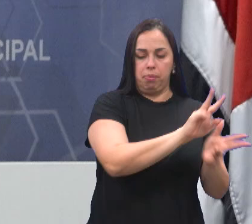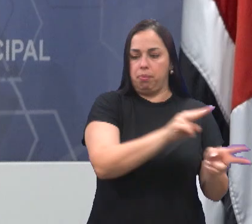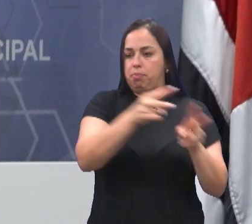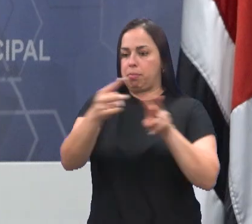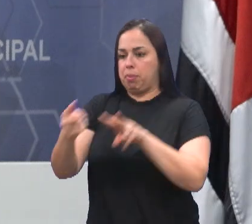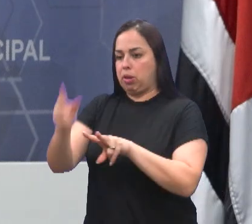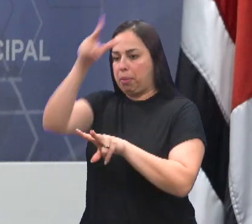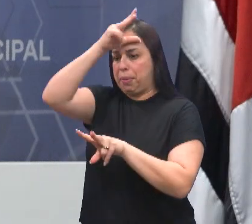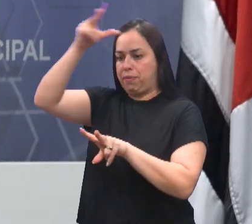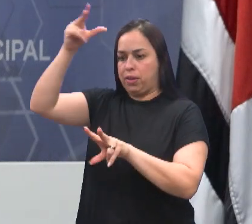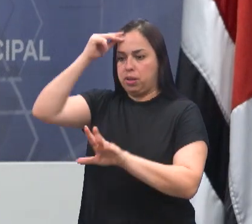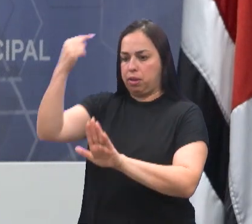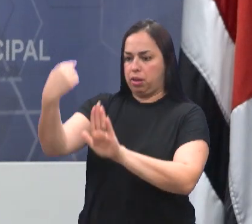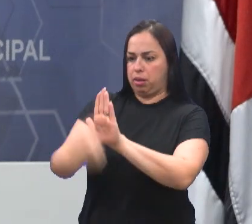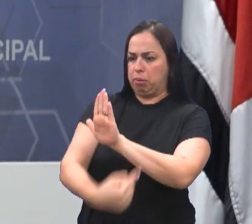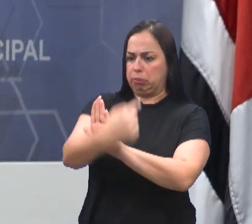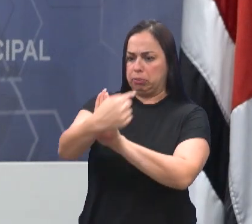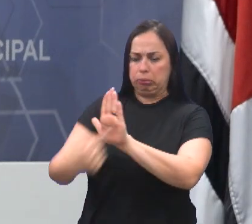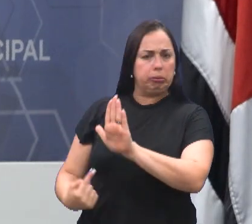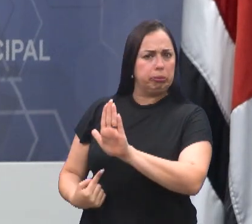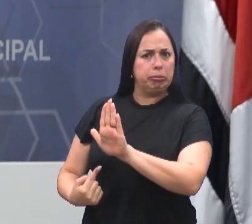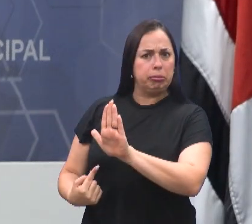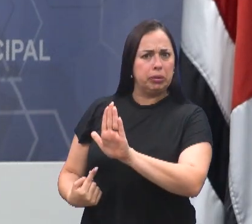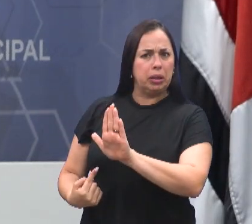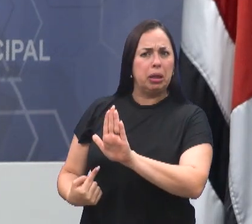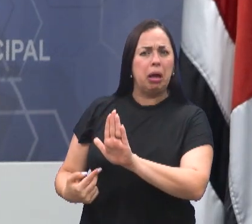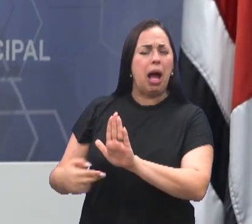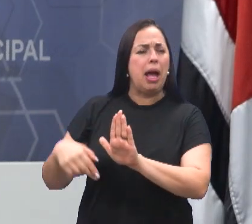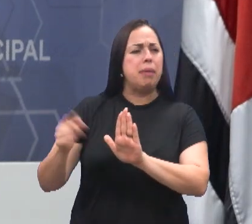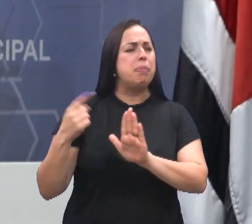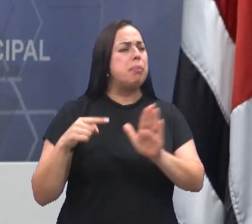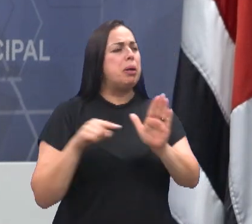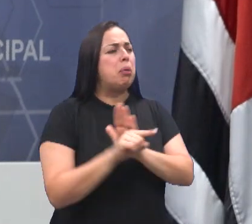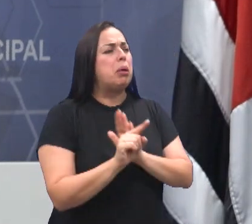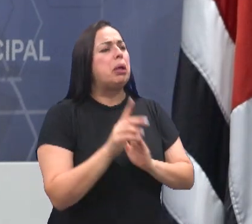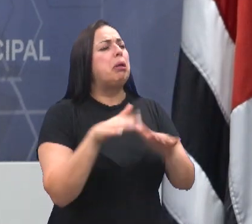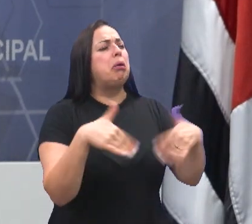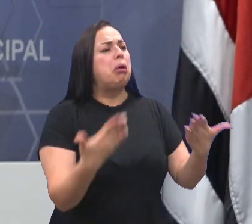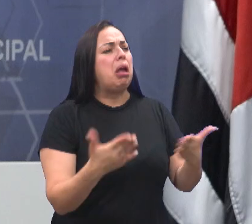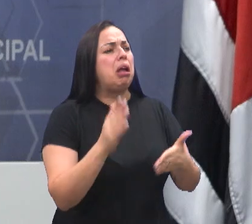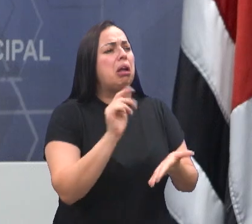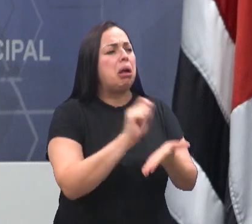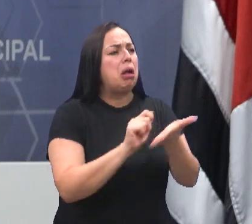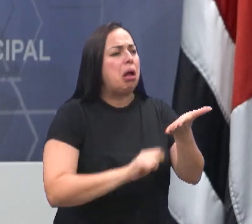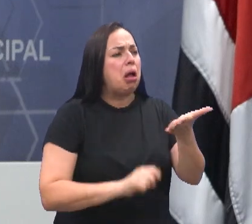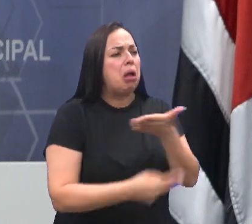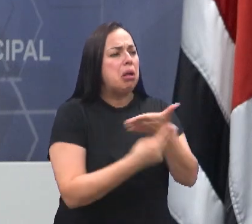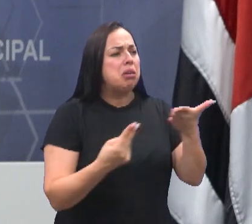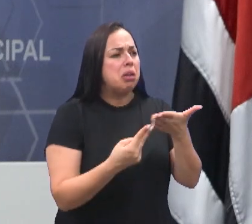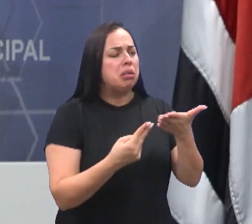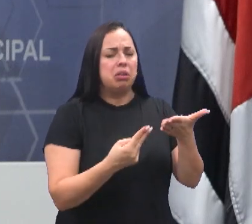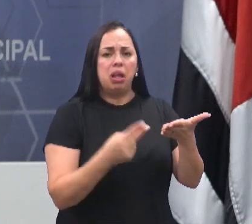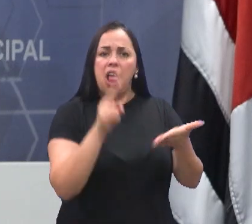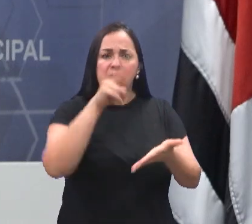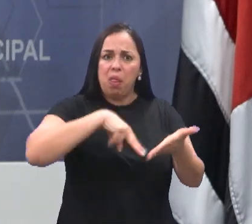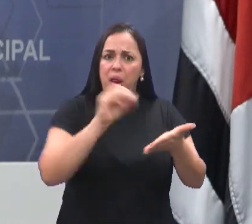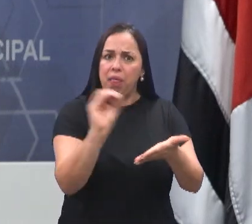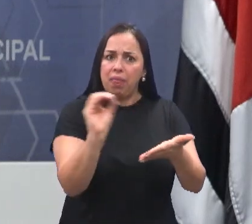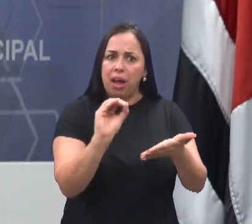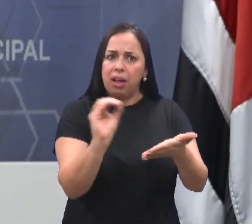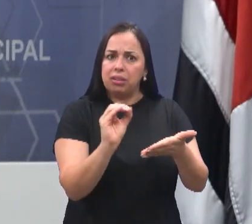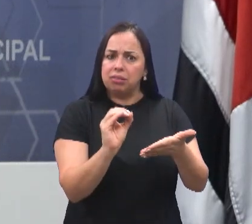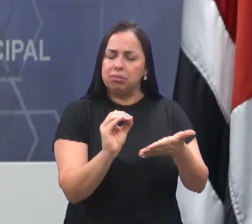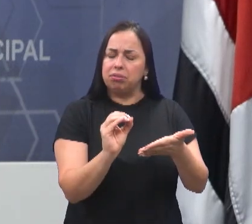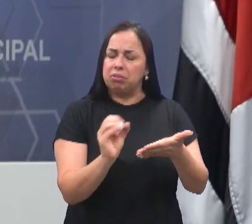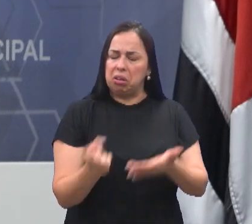um copiar-colar ali, né? Ah, de quem que é o projeto? É a oposição? E nem lê, não tem uma justificativa. Isso é muito